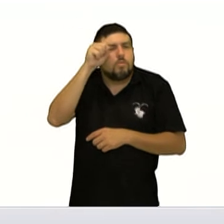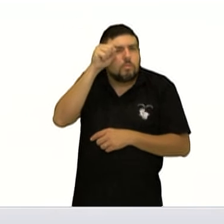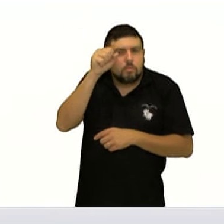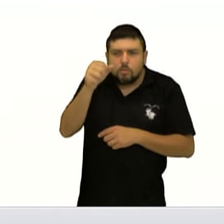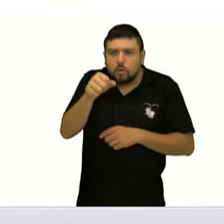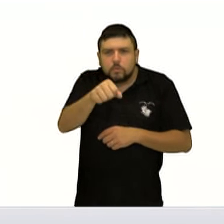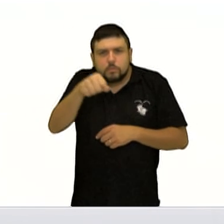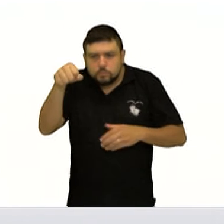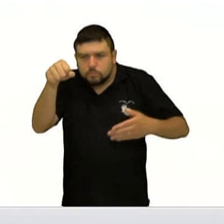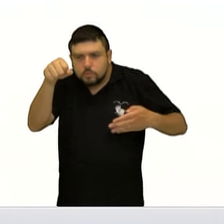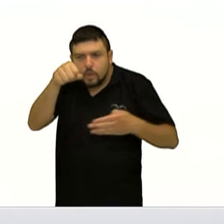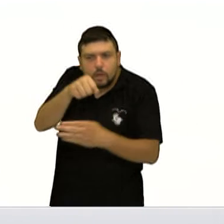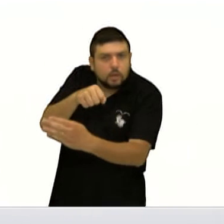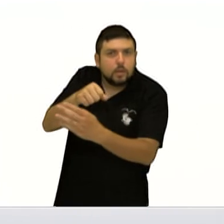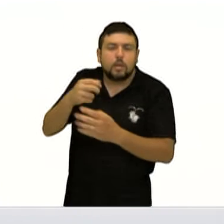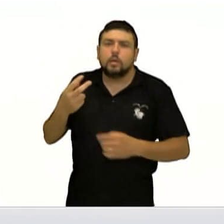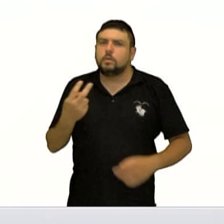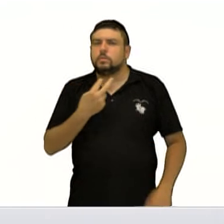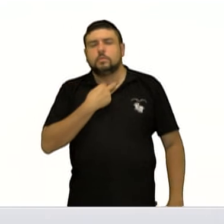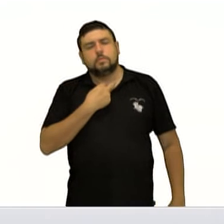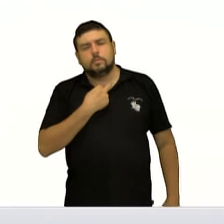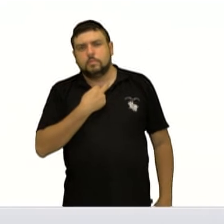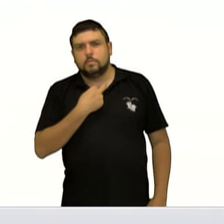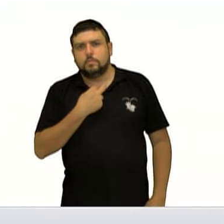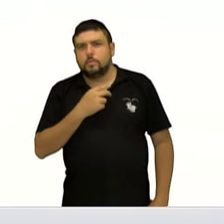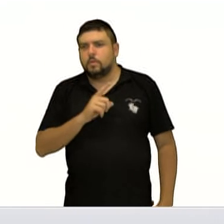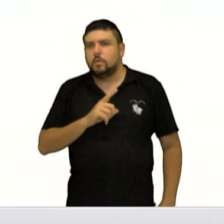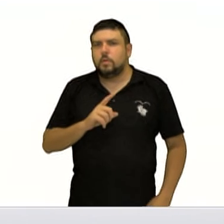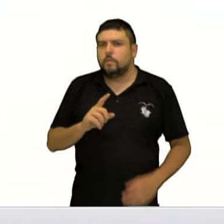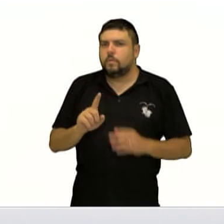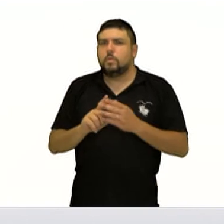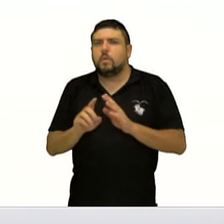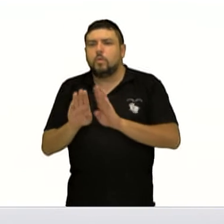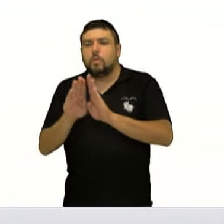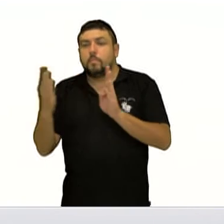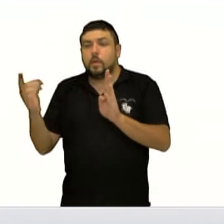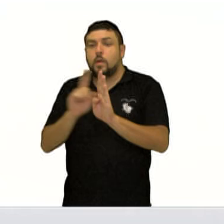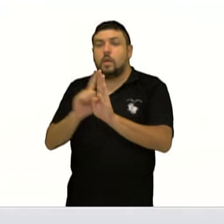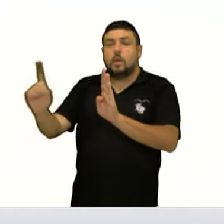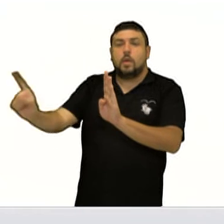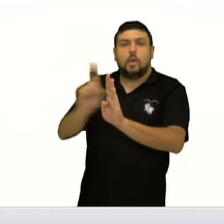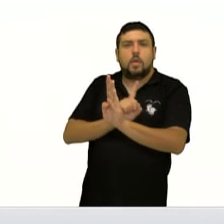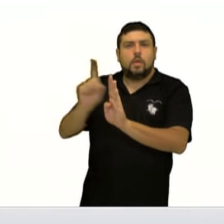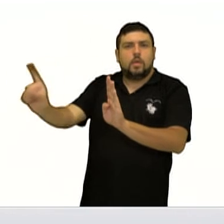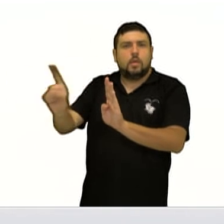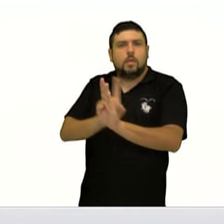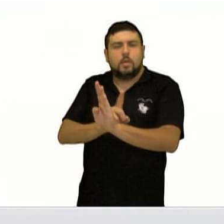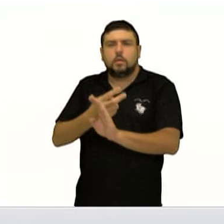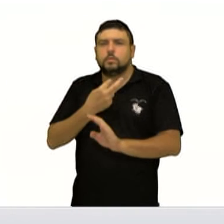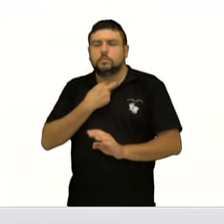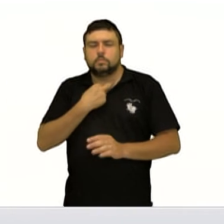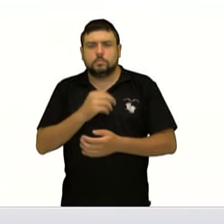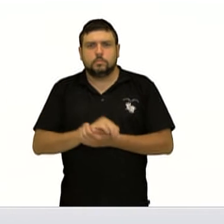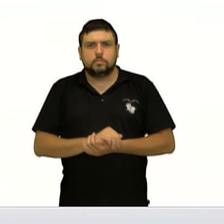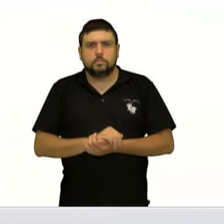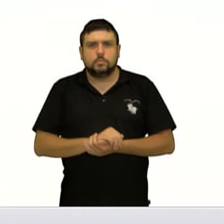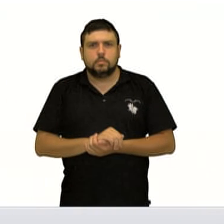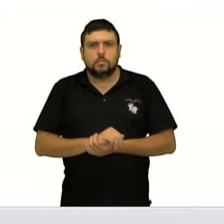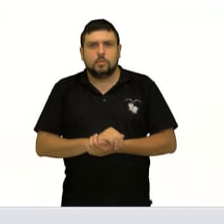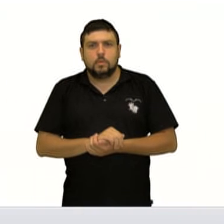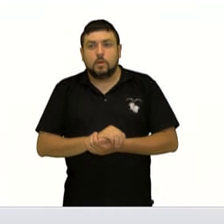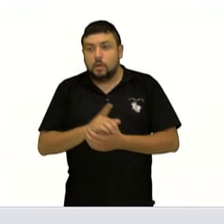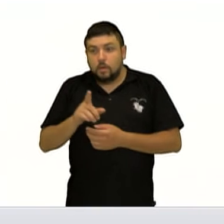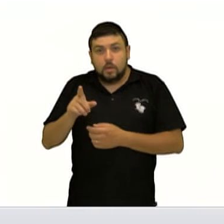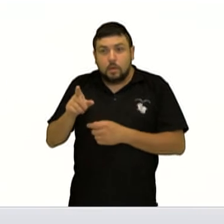com a porta fechada. Você não deve ficar entrando e saindo do quarto, tá bom? Não pode, tem que ficar isolado. Tudo que necessita deve